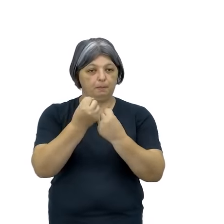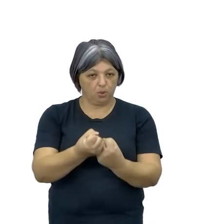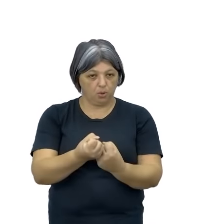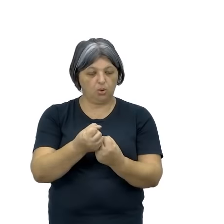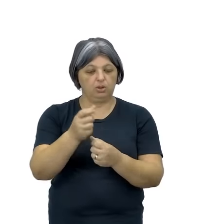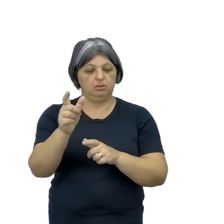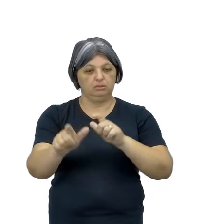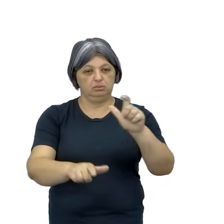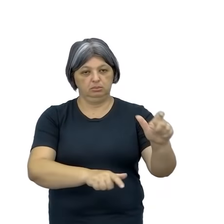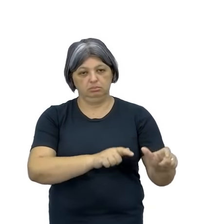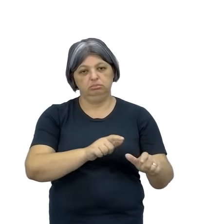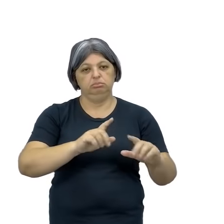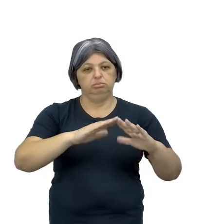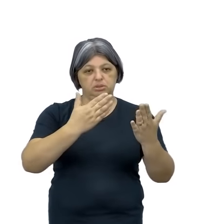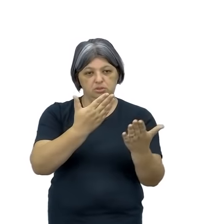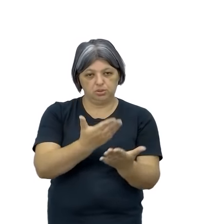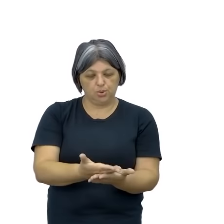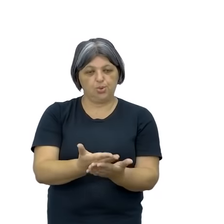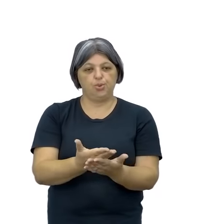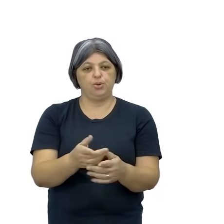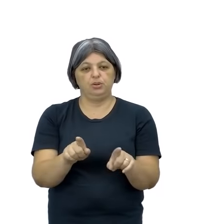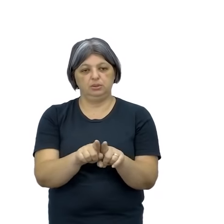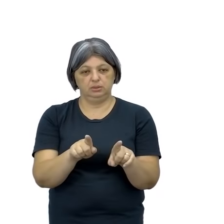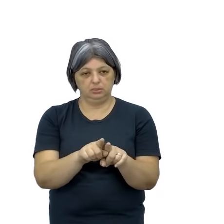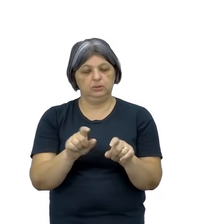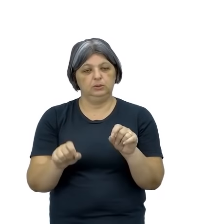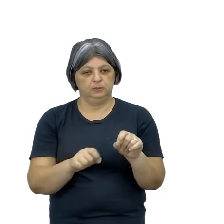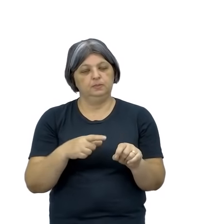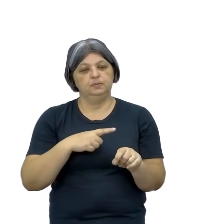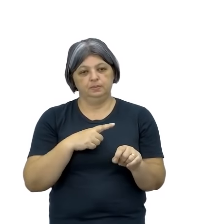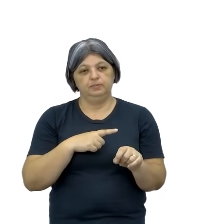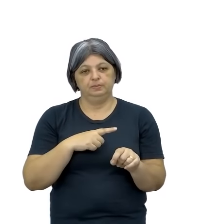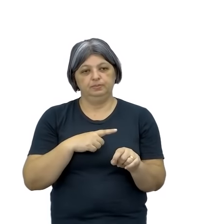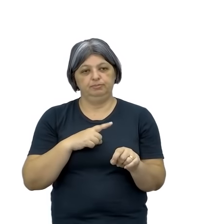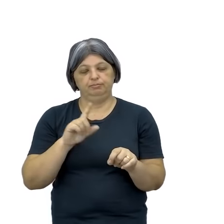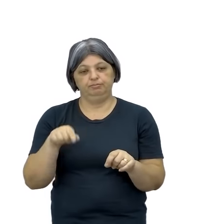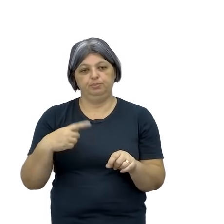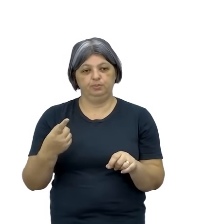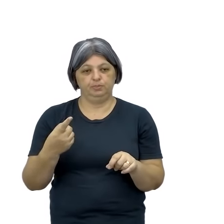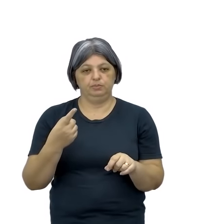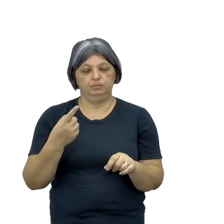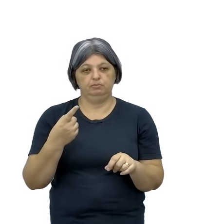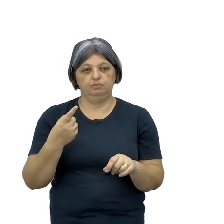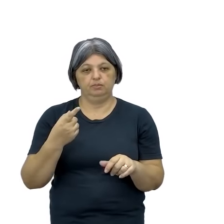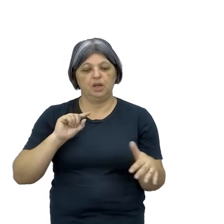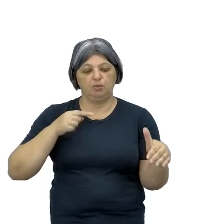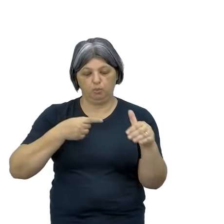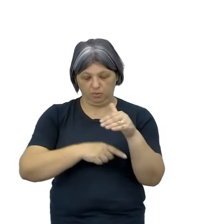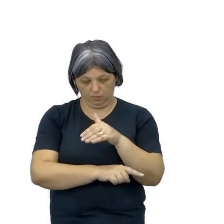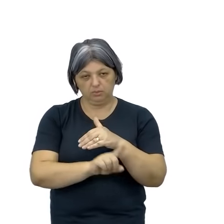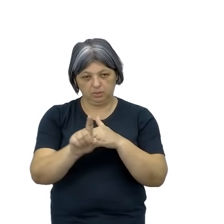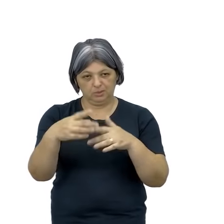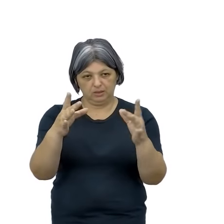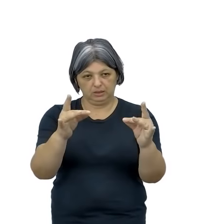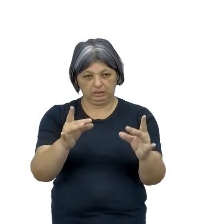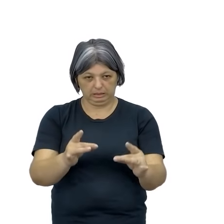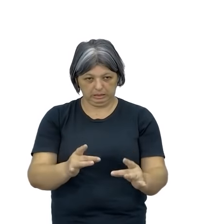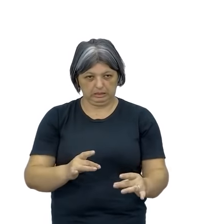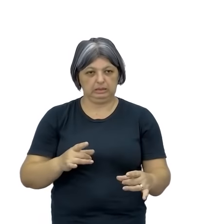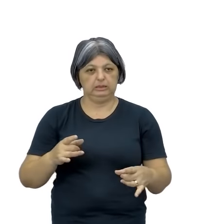escolares para levantamento de dados, nós vamos ver isso com um pouco mais assim, a profundidade, né, nos